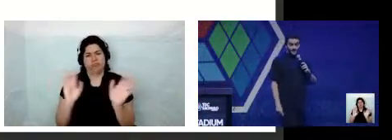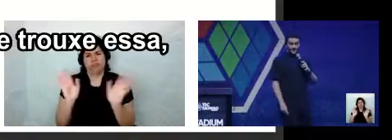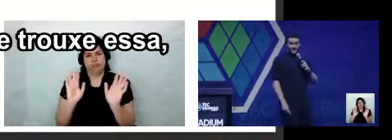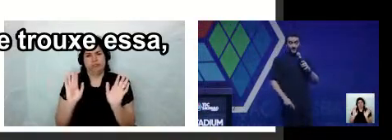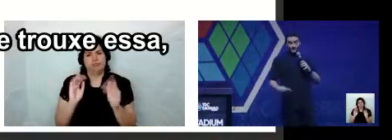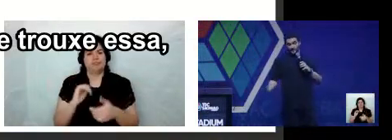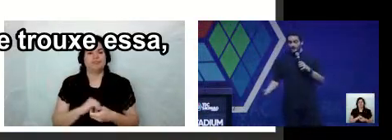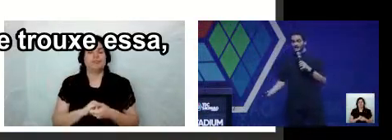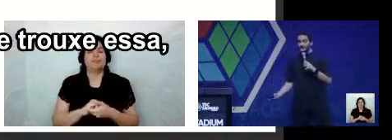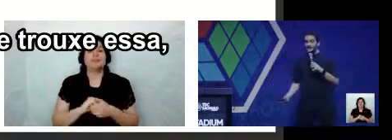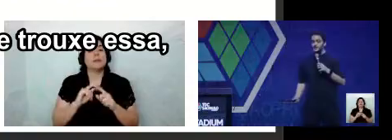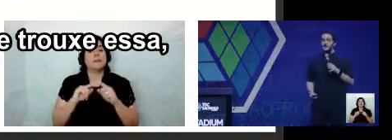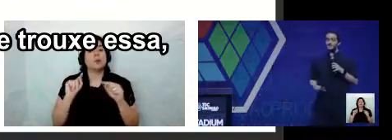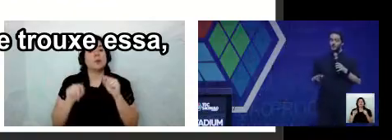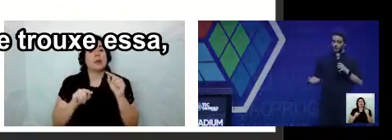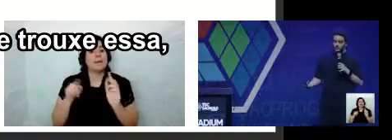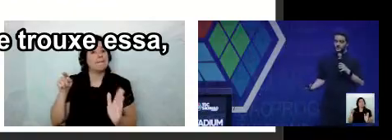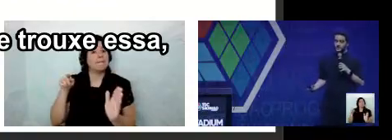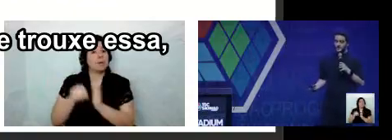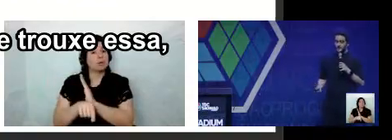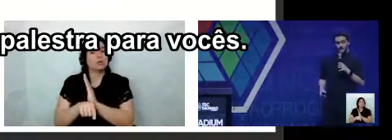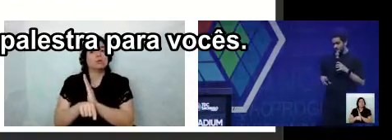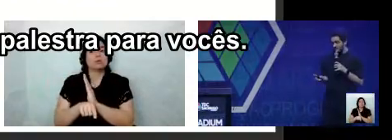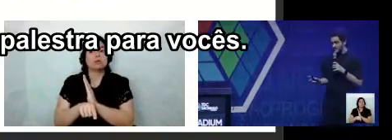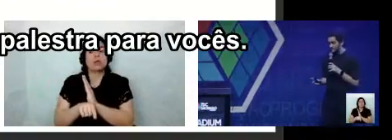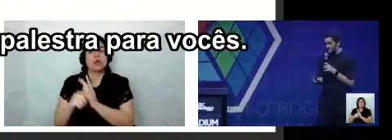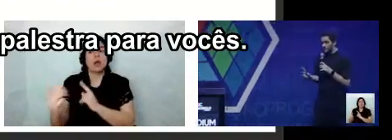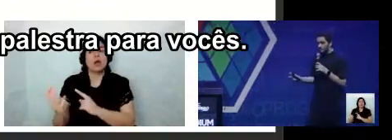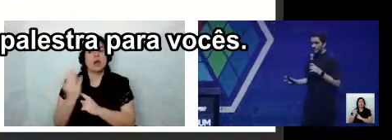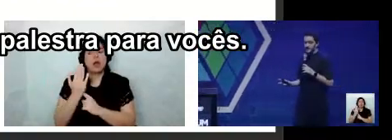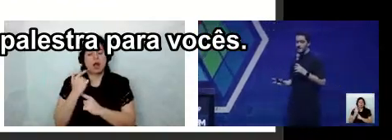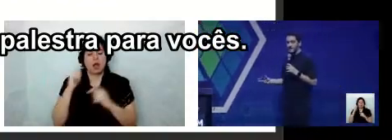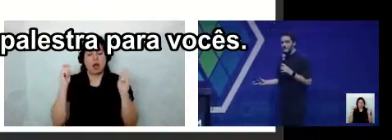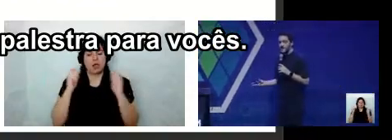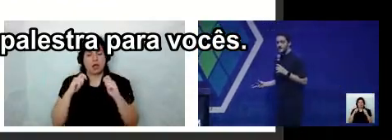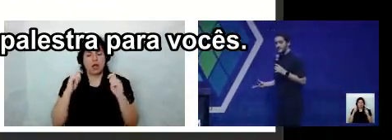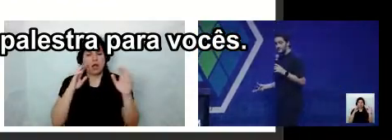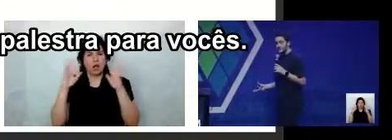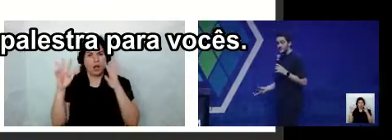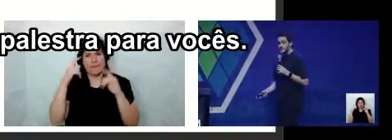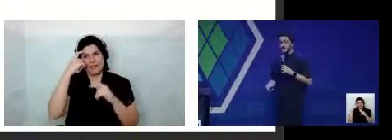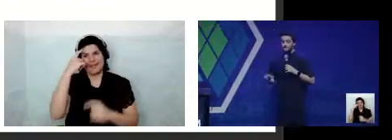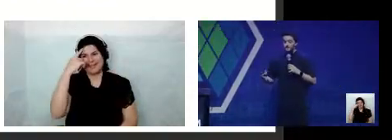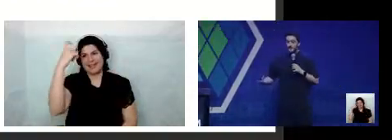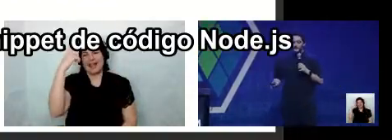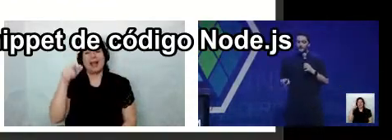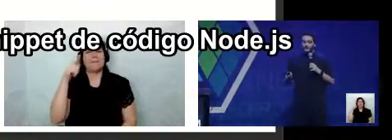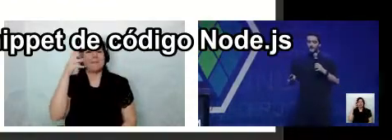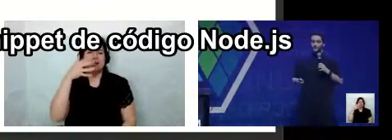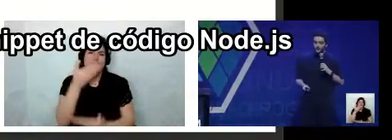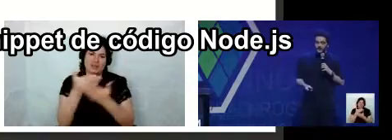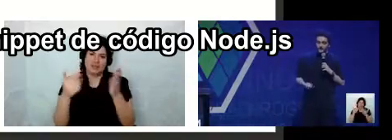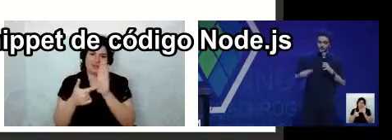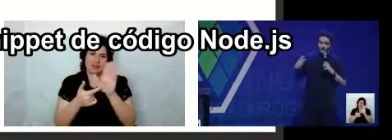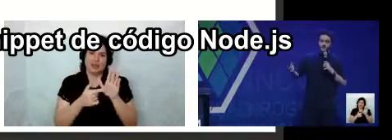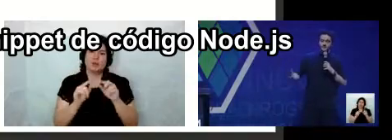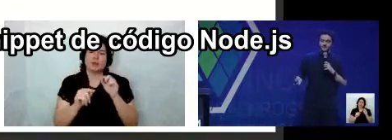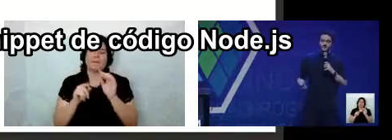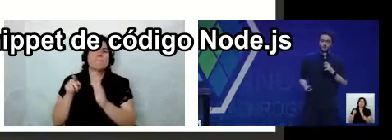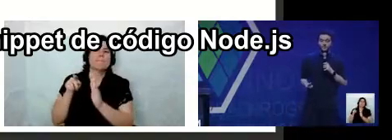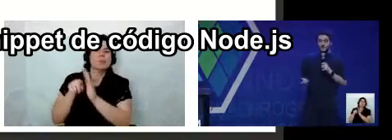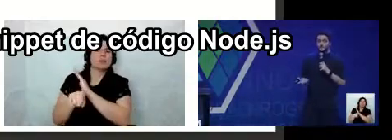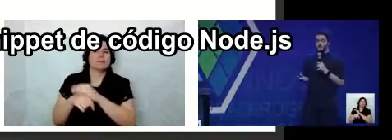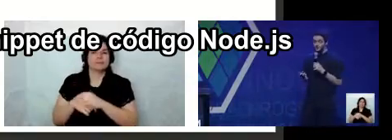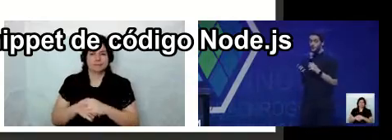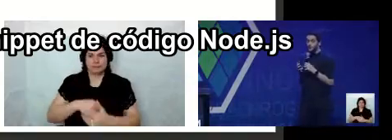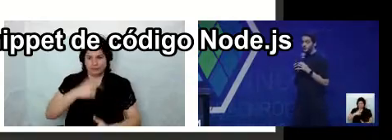tecnologia, mas é uma pergunta recente que me trouxe que na verdade baseou a ideia da minha palestra aqui para vocês. Então a pergunta é, sou eu